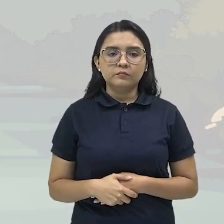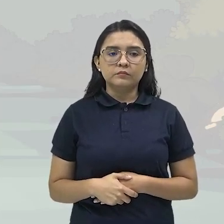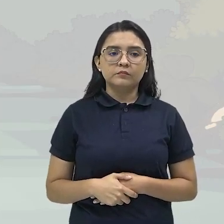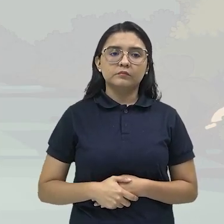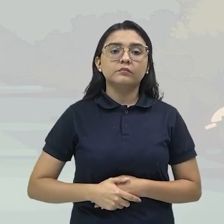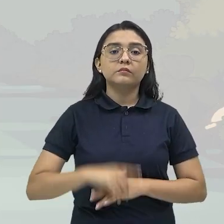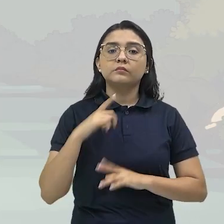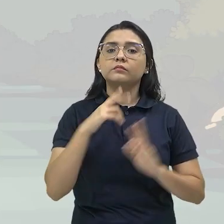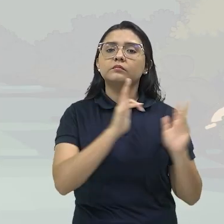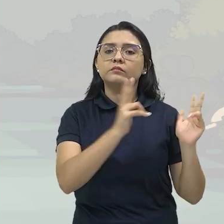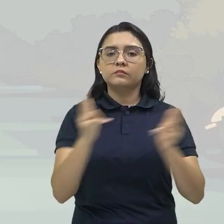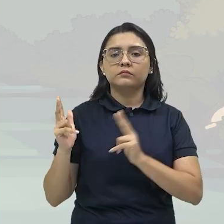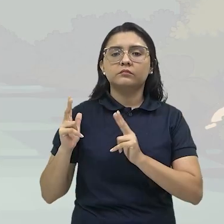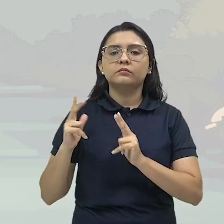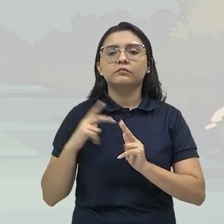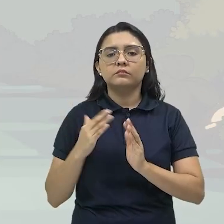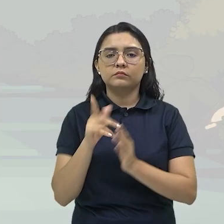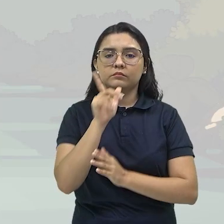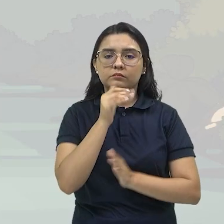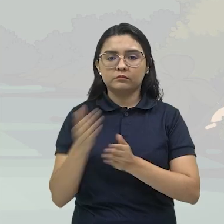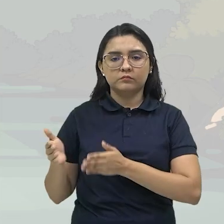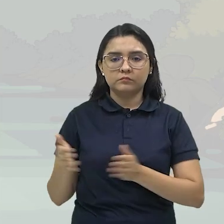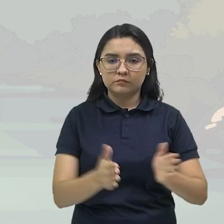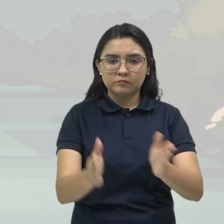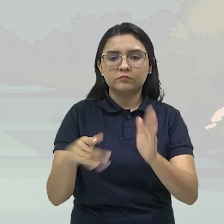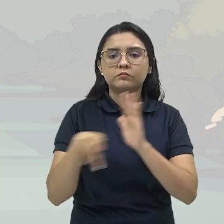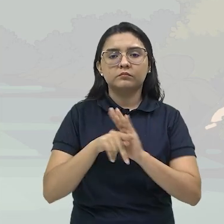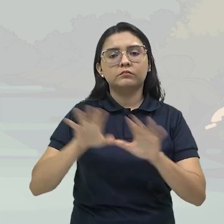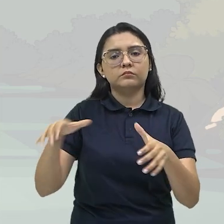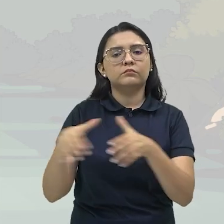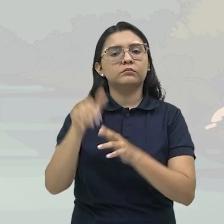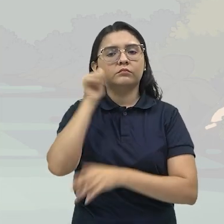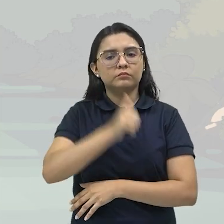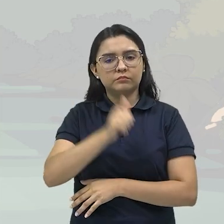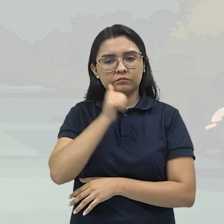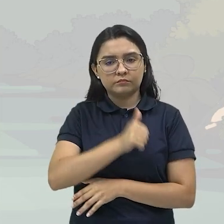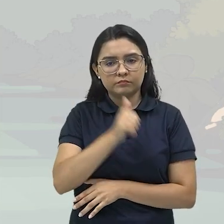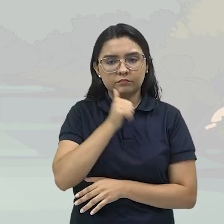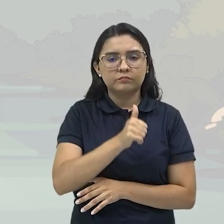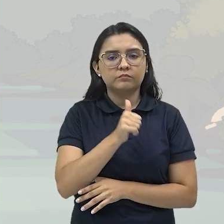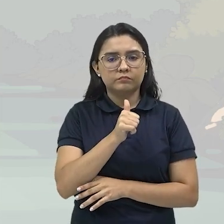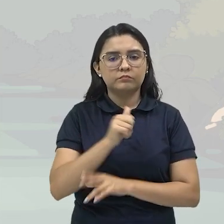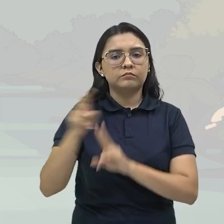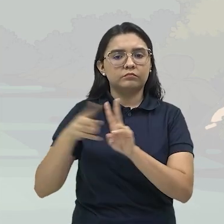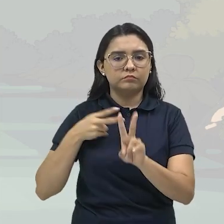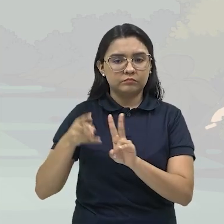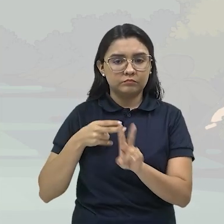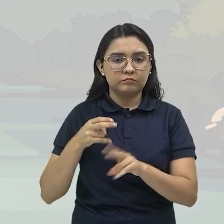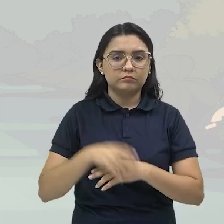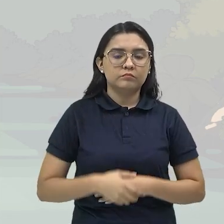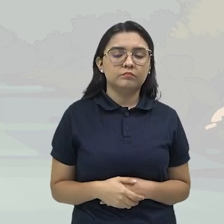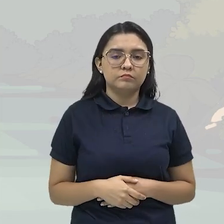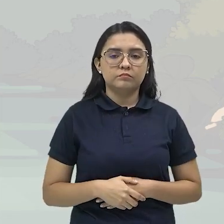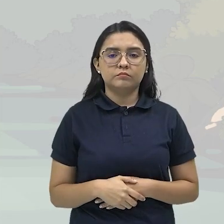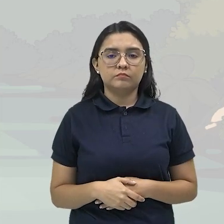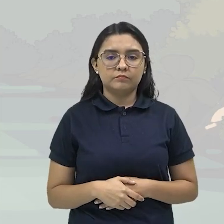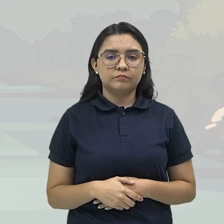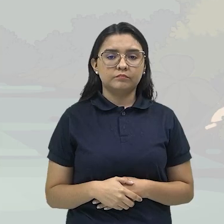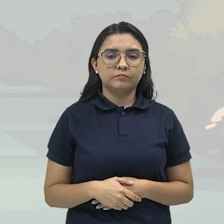A aventura no Rio das Amazonas. Encontro com as guerreiras lendárias.